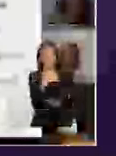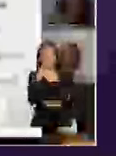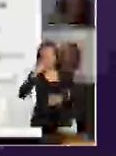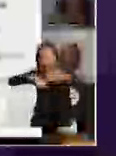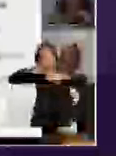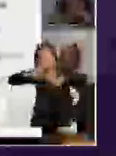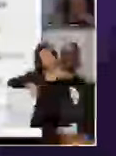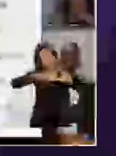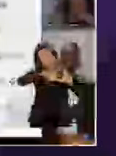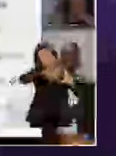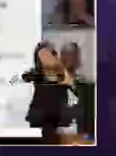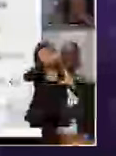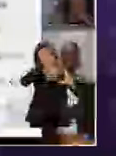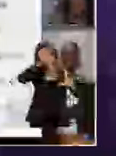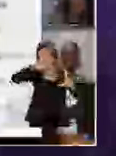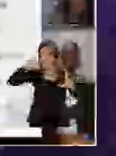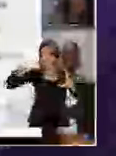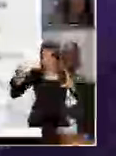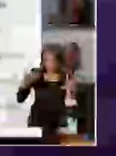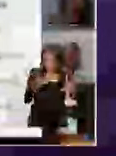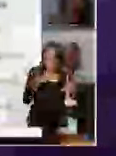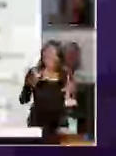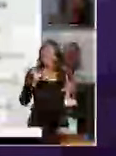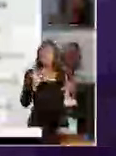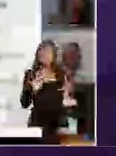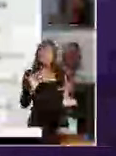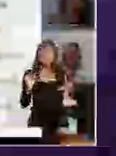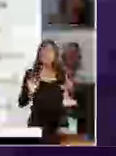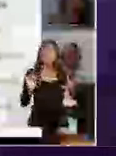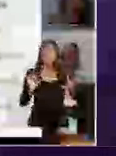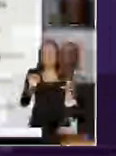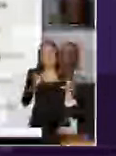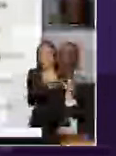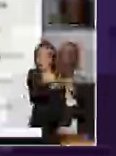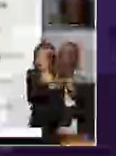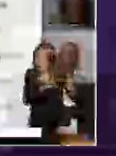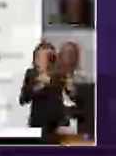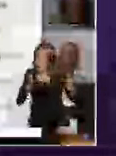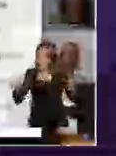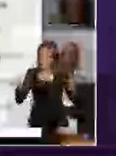gráficos, nós não podemos fazer apenas e tão somente uma relação direta ao longo do tempo,